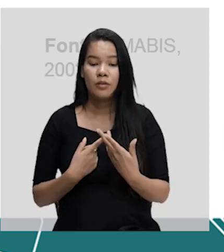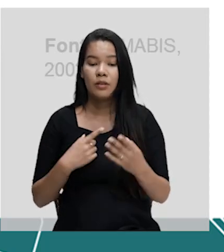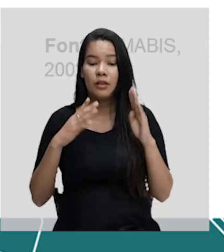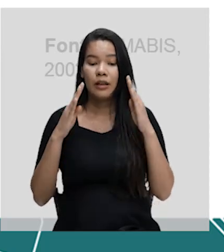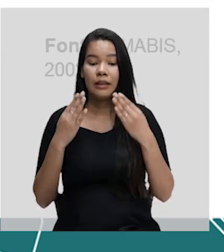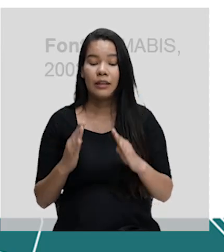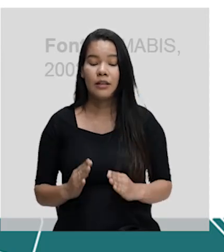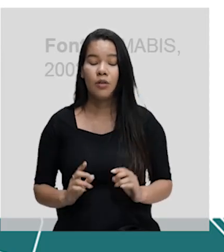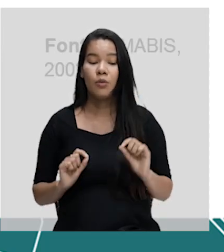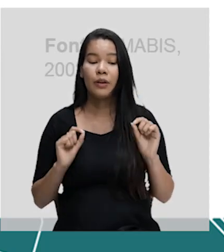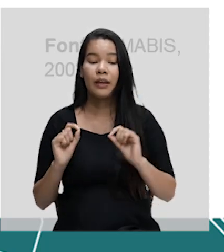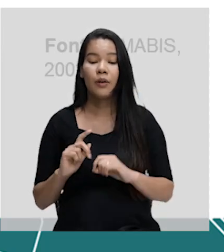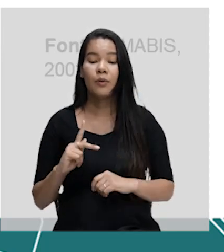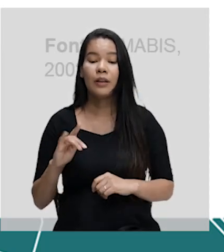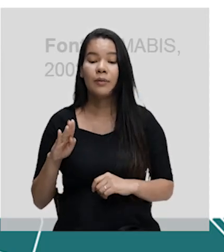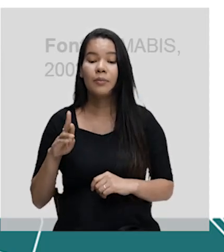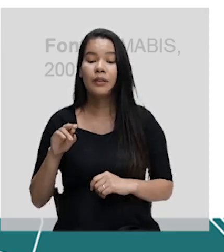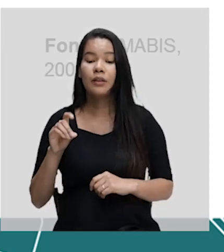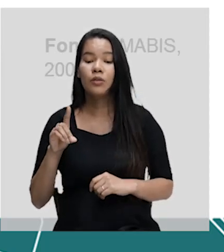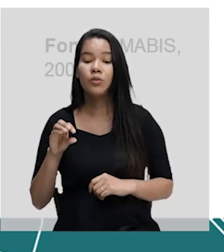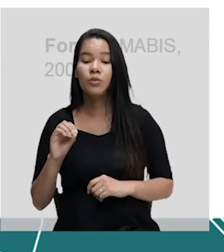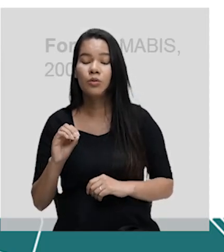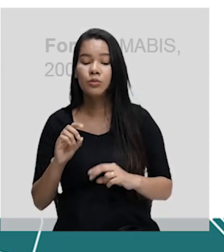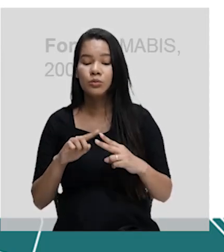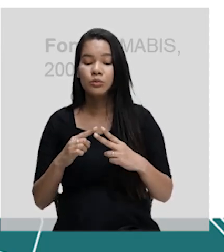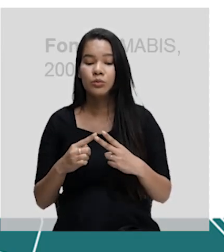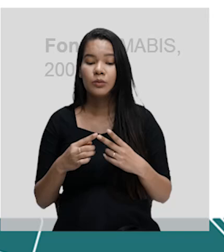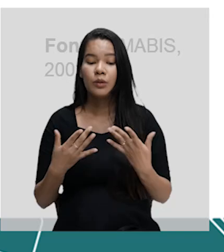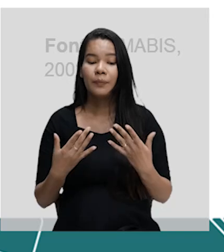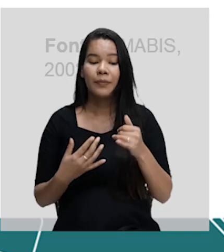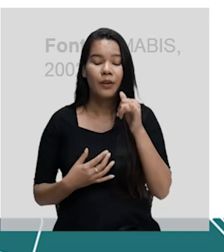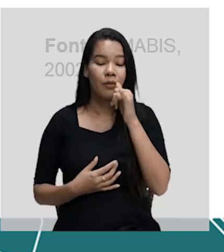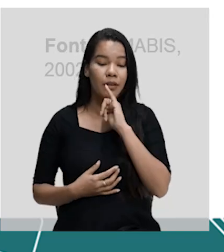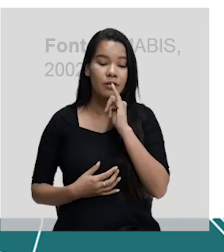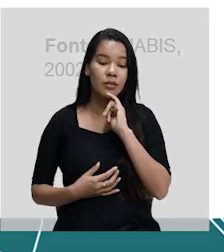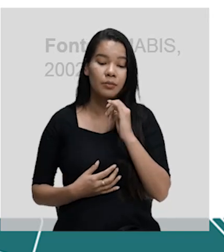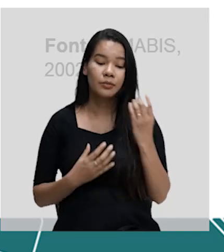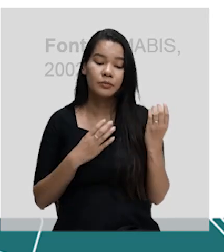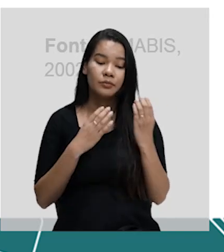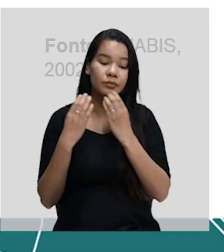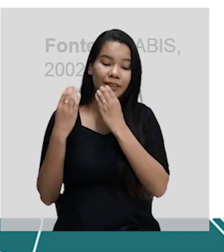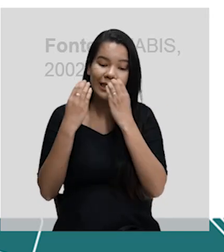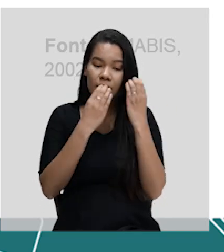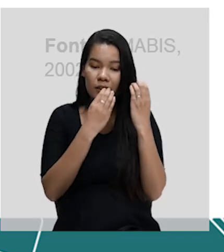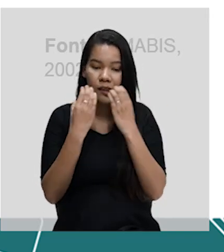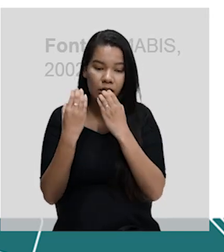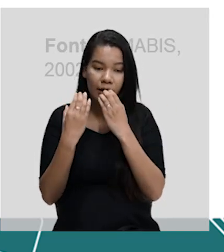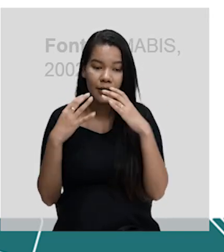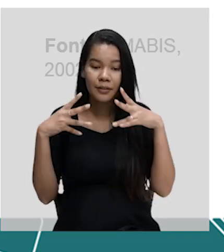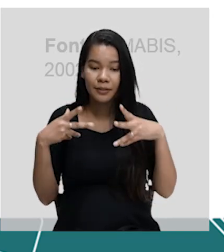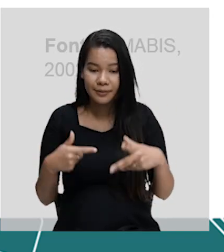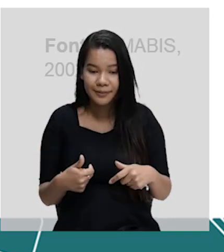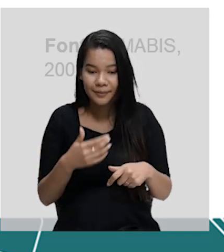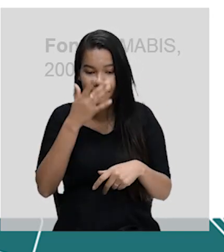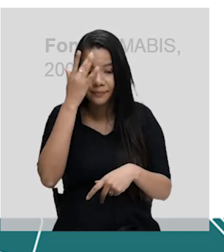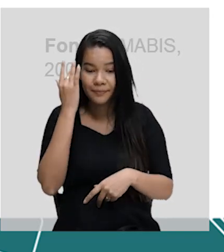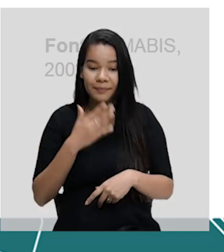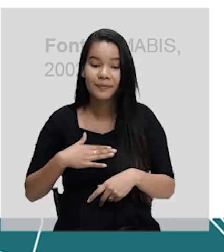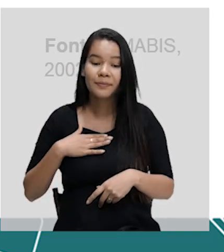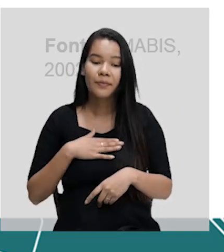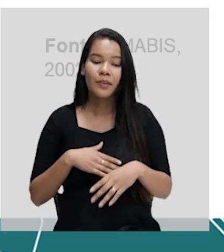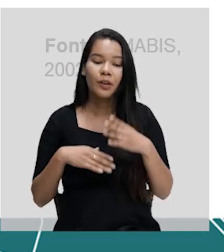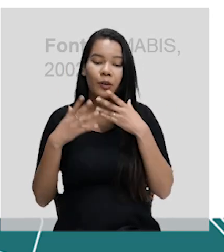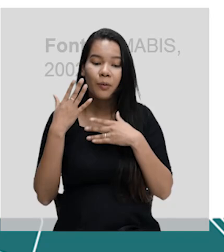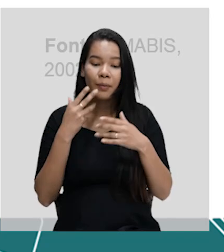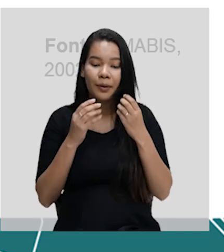Eu vou dar o exemplo aqui para vocês do milho. Nosso milho, né? Todo mundo gosta de comer milho, mas não sabe que esse milho